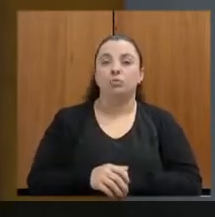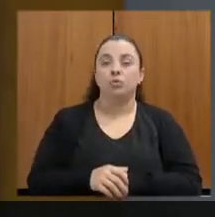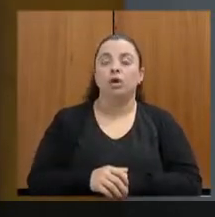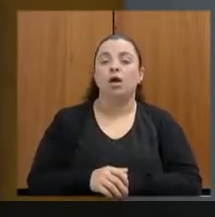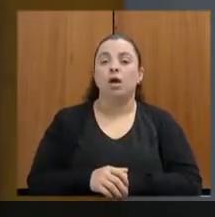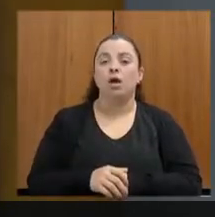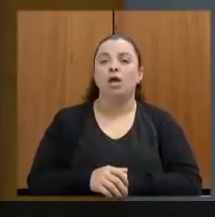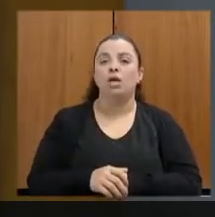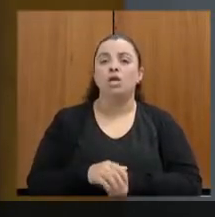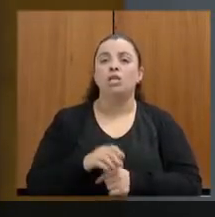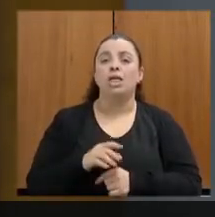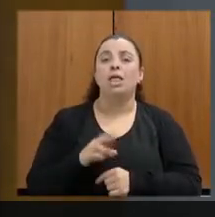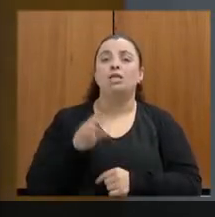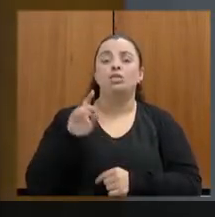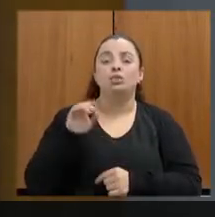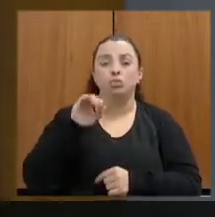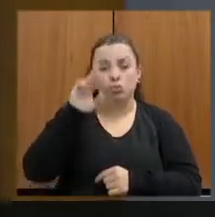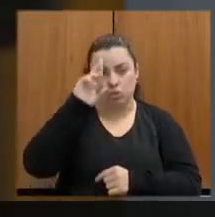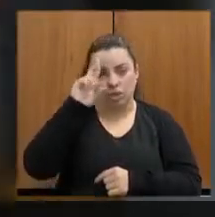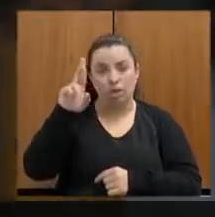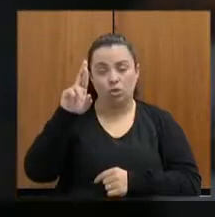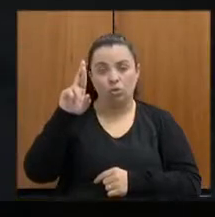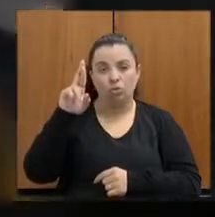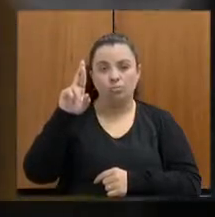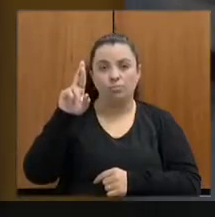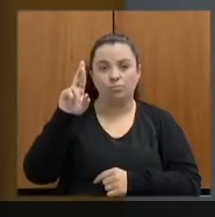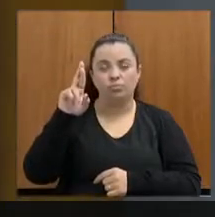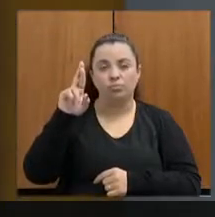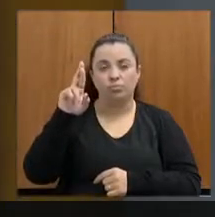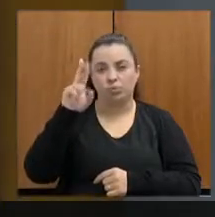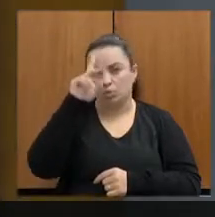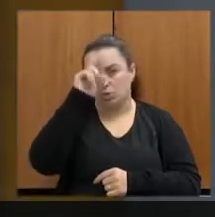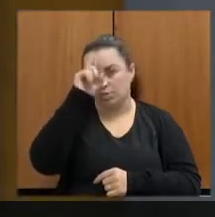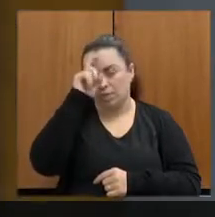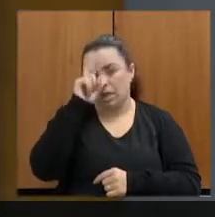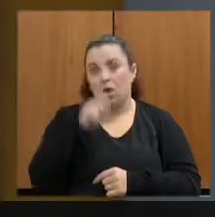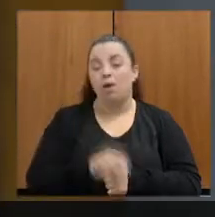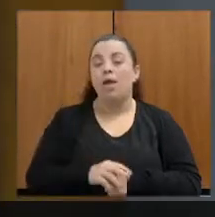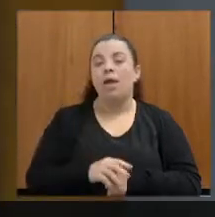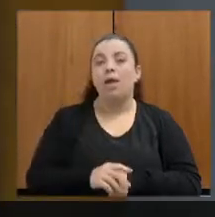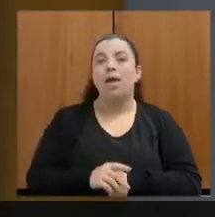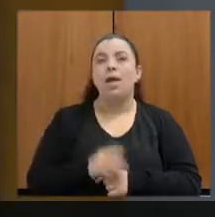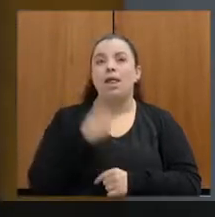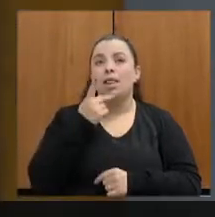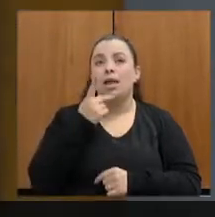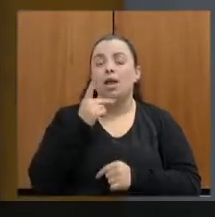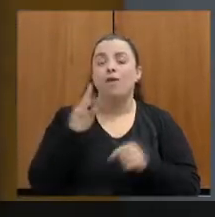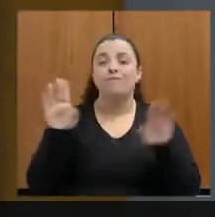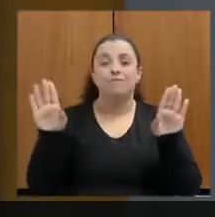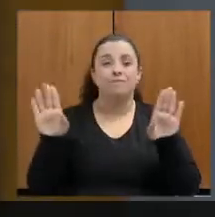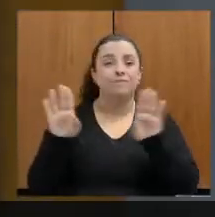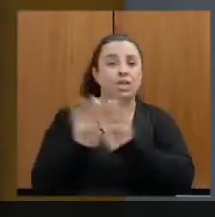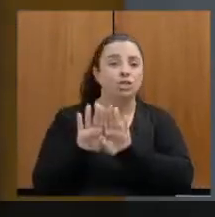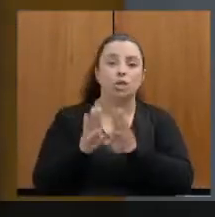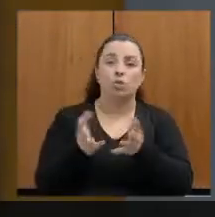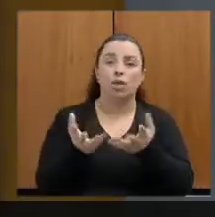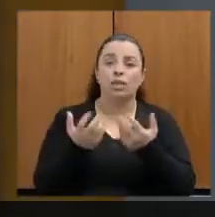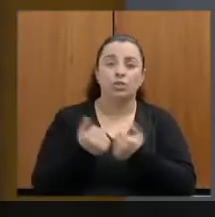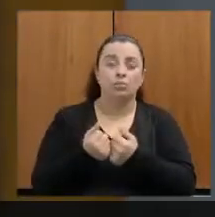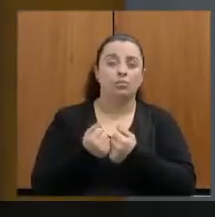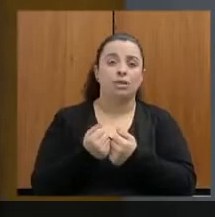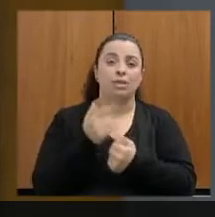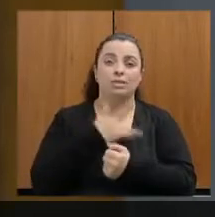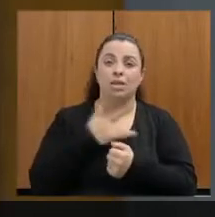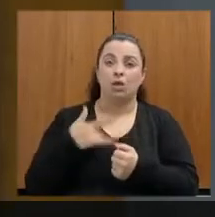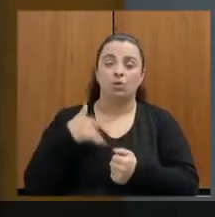diretor do hospital o fechamento Imediato do ambulatório de Atendimento à saúde da mulher no dia vinte e oito de